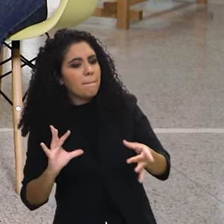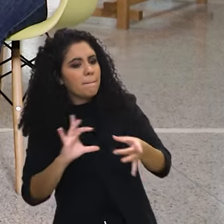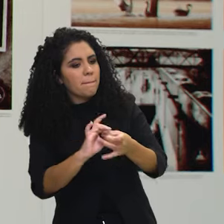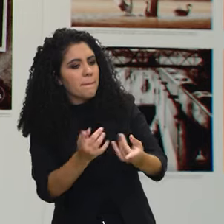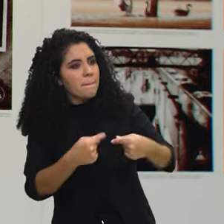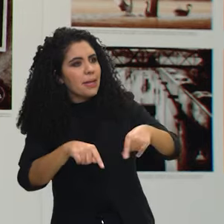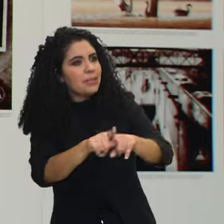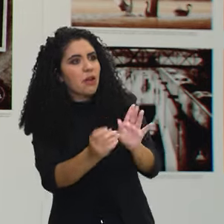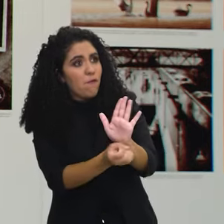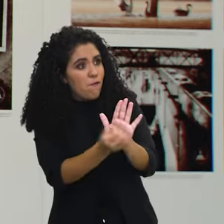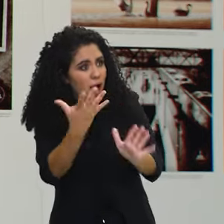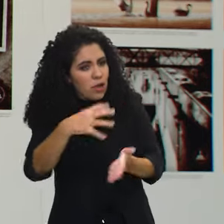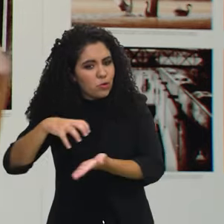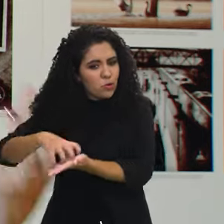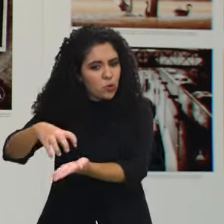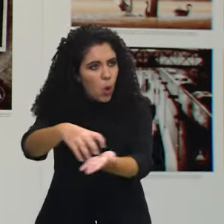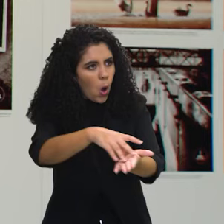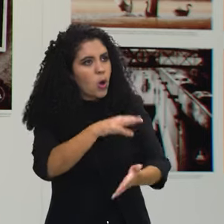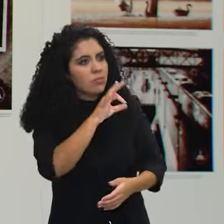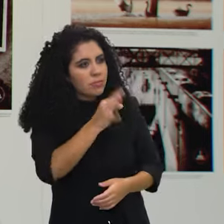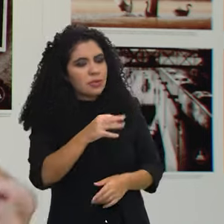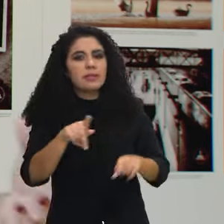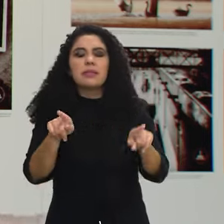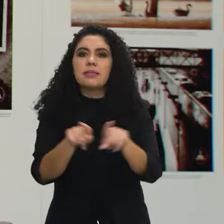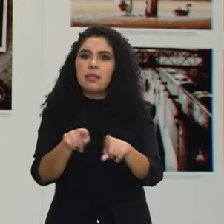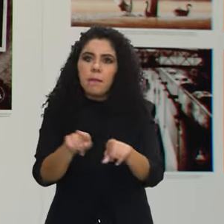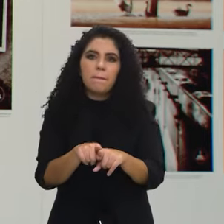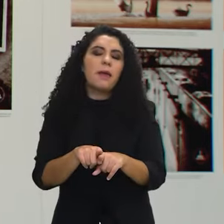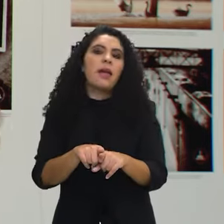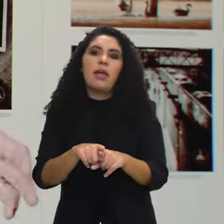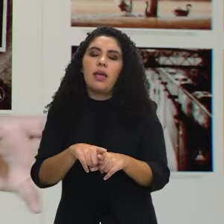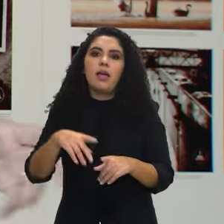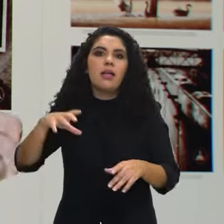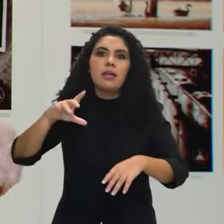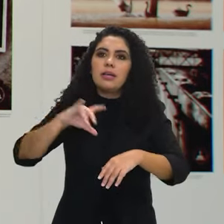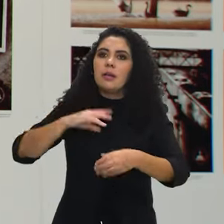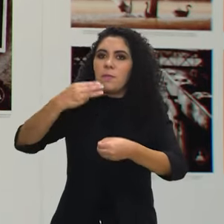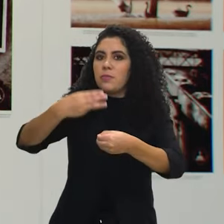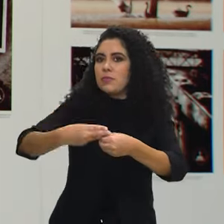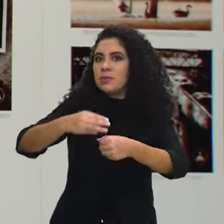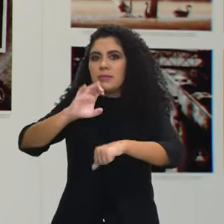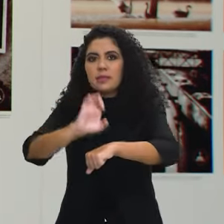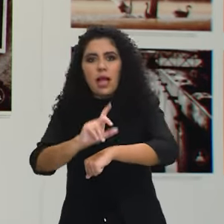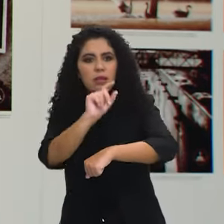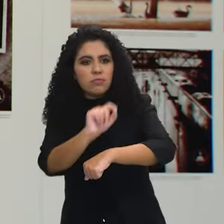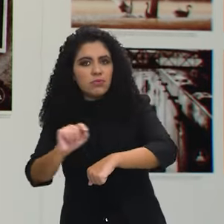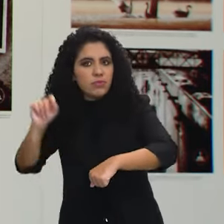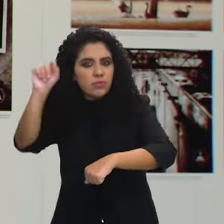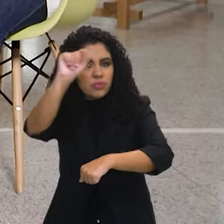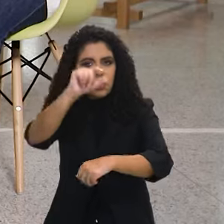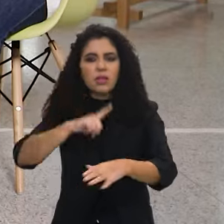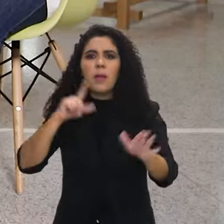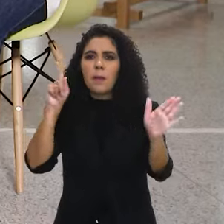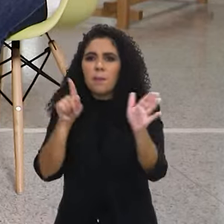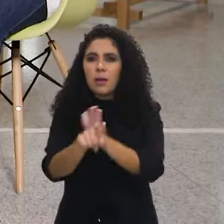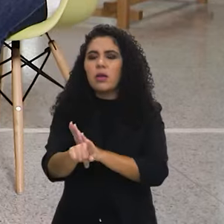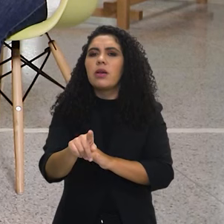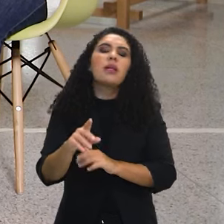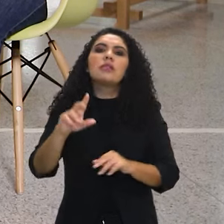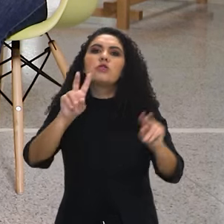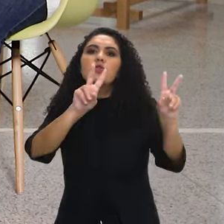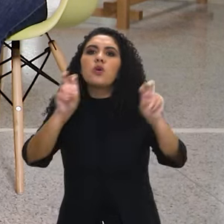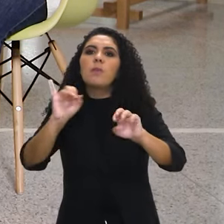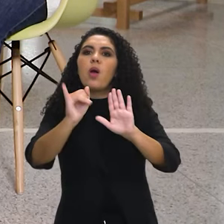né e também com eh governos locais né estaduais municipais tem um edital aberto até